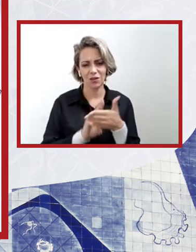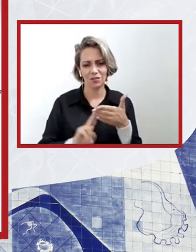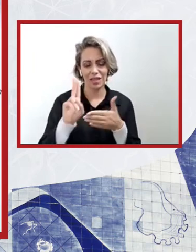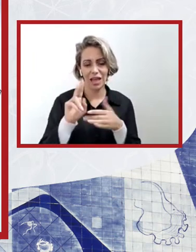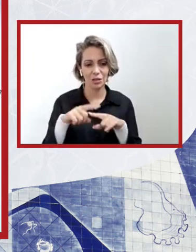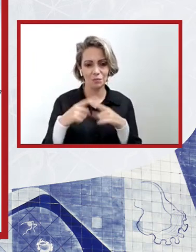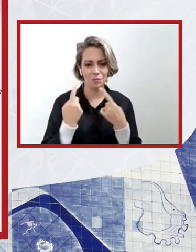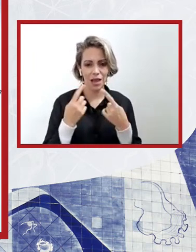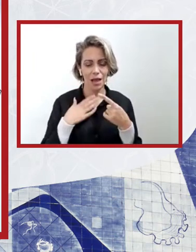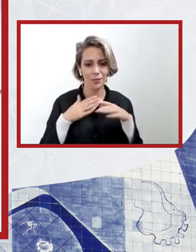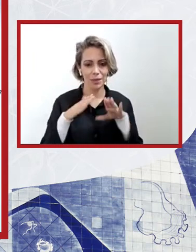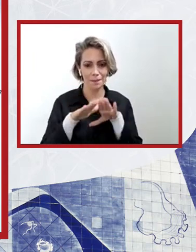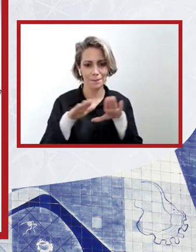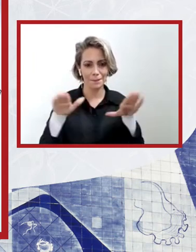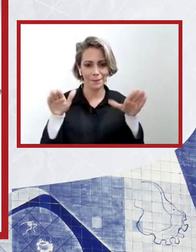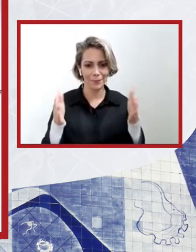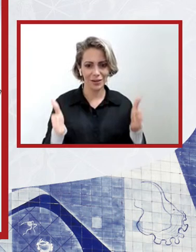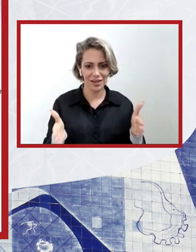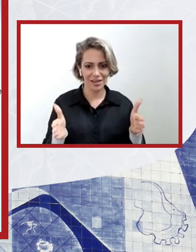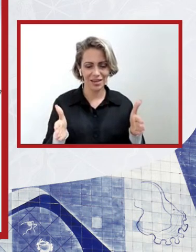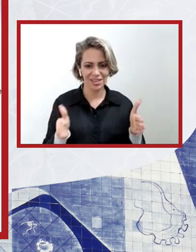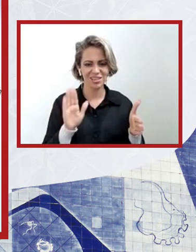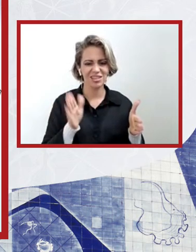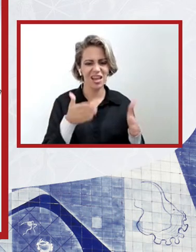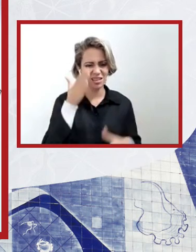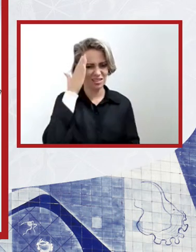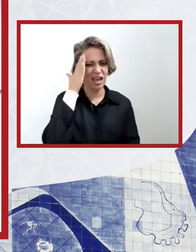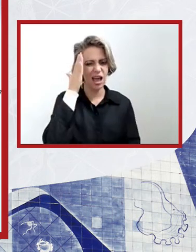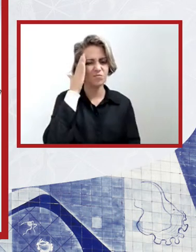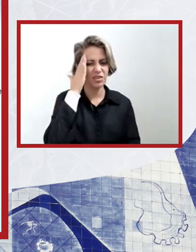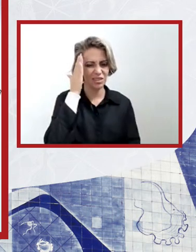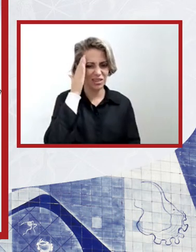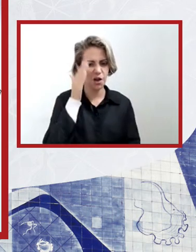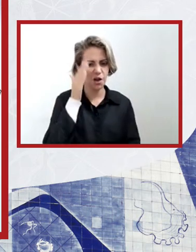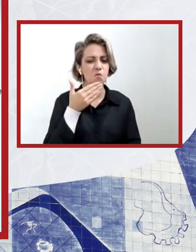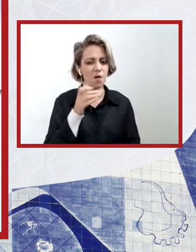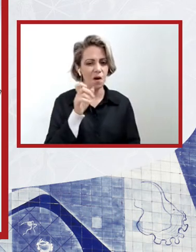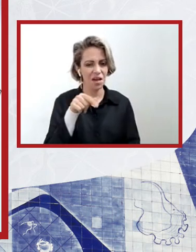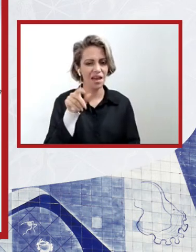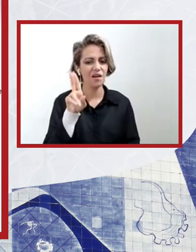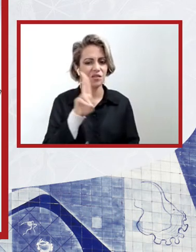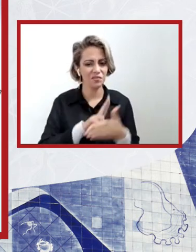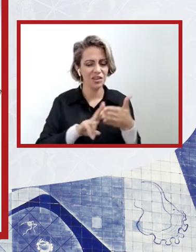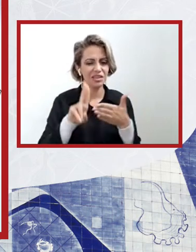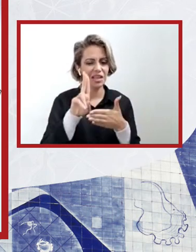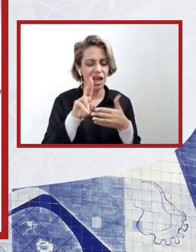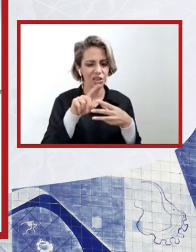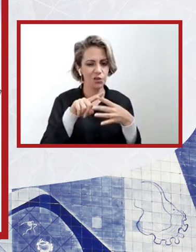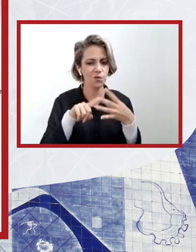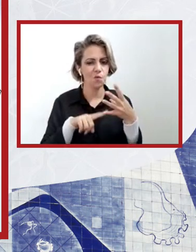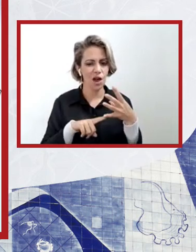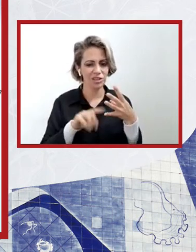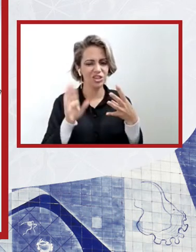a minha banca falou que eles já sabiam, assim, né, tinham, assim, hipóteses